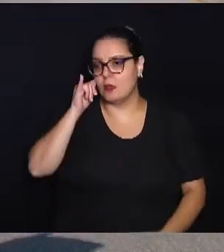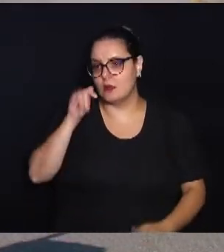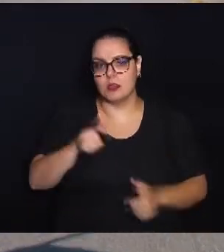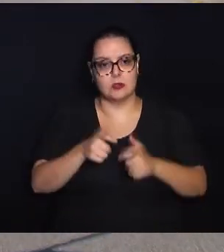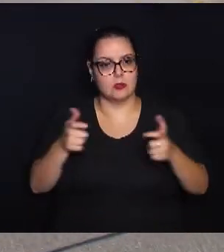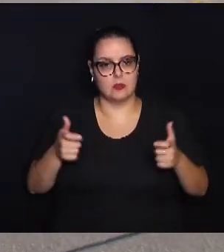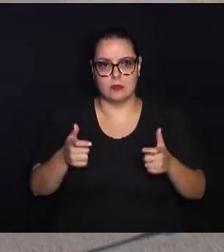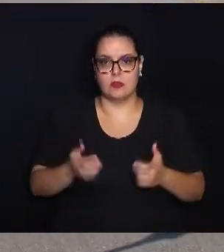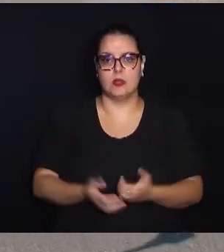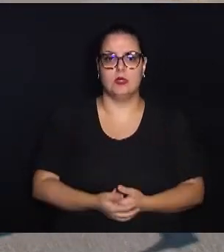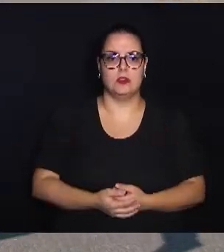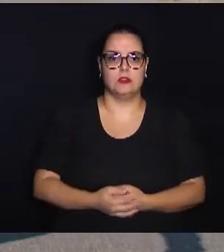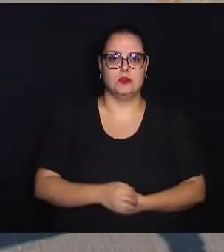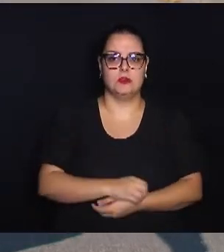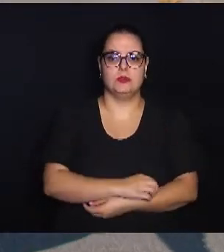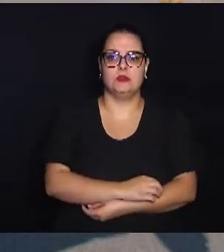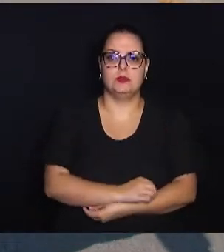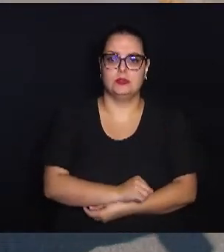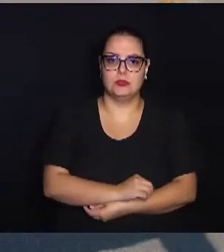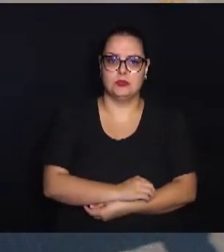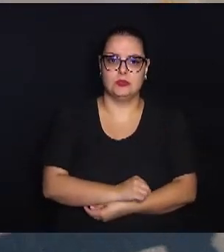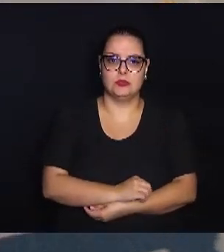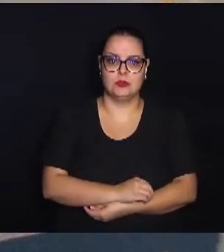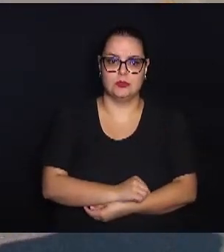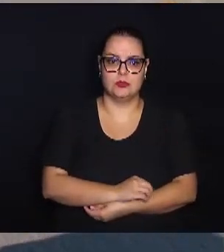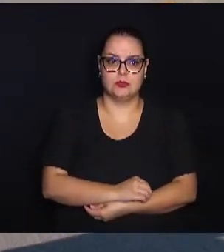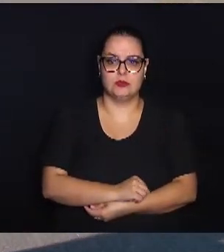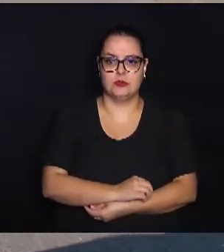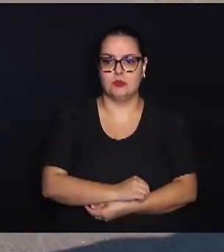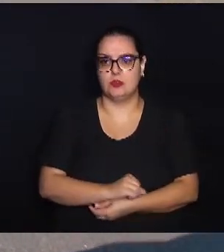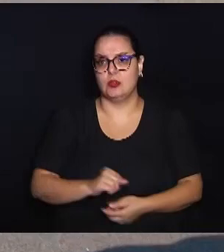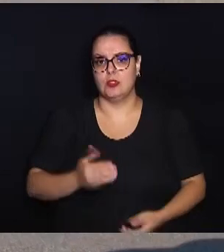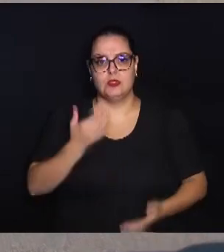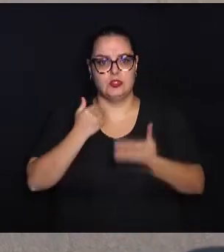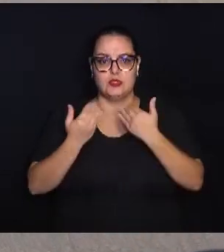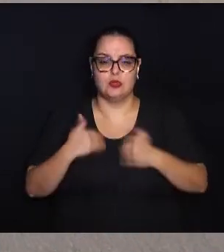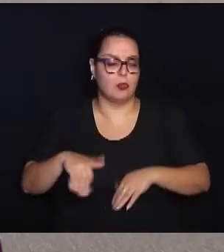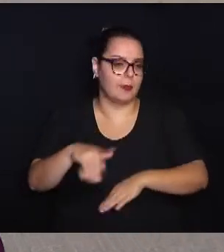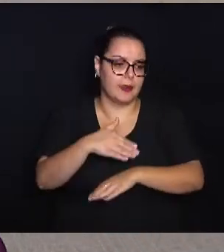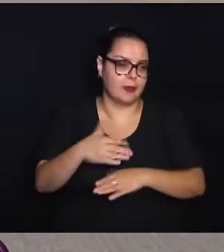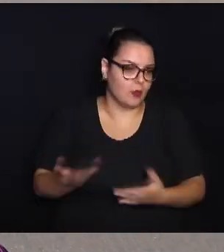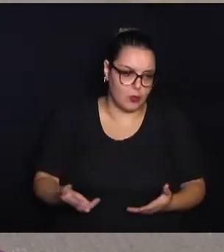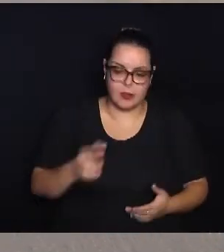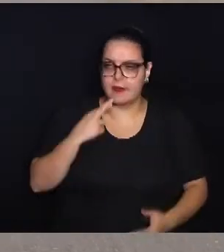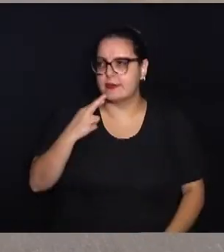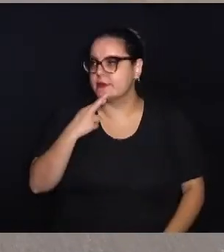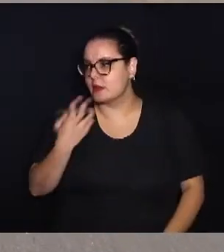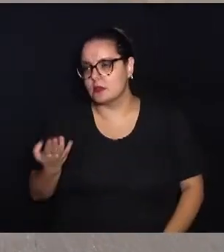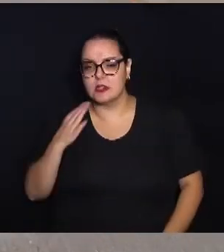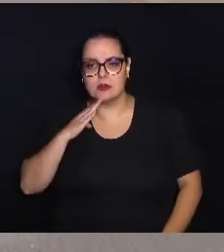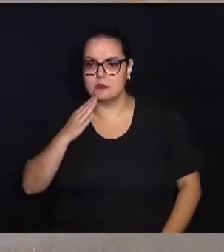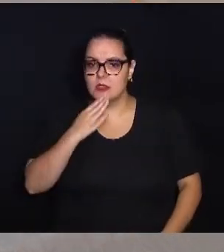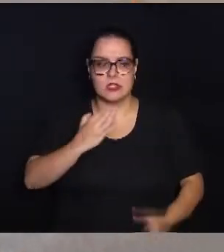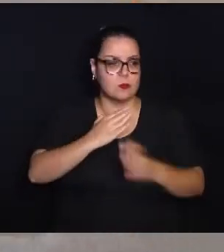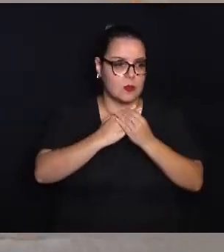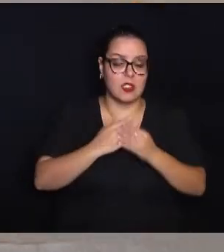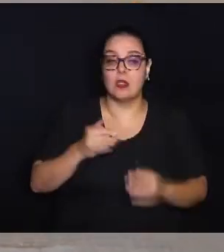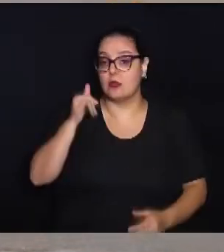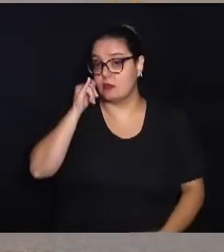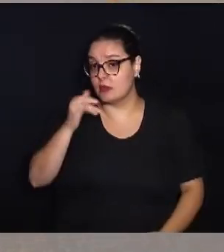Então evitar ao máximo de comer na rua, então, para quem tinha hábito de almoçar ou jantar, isso tem que